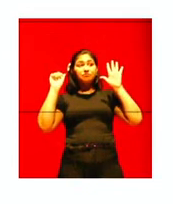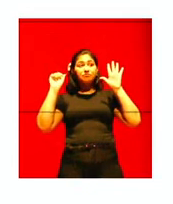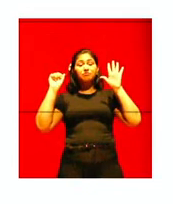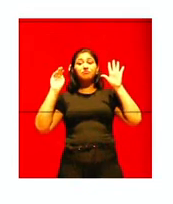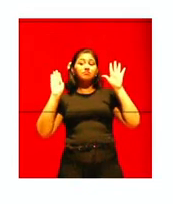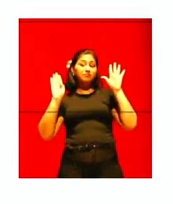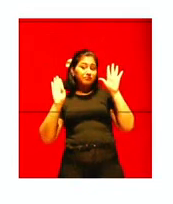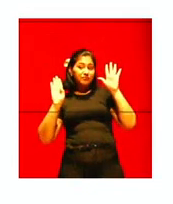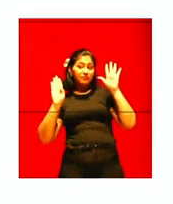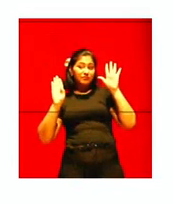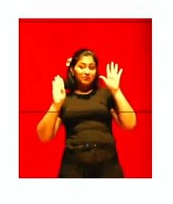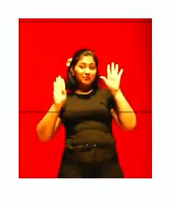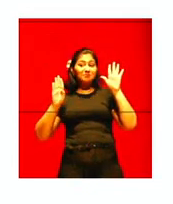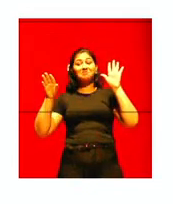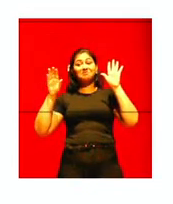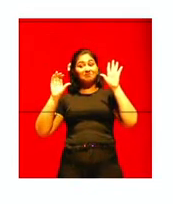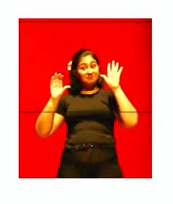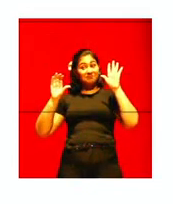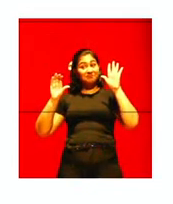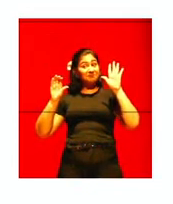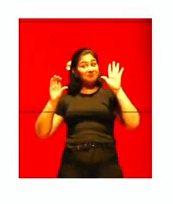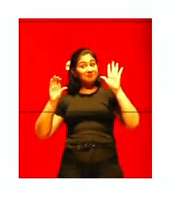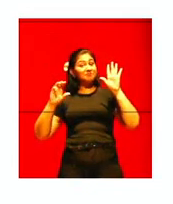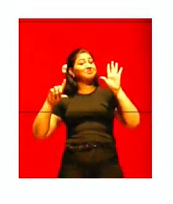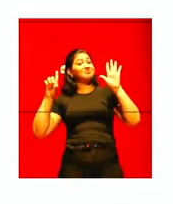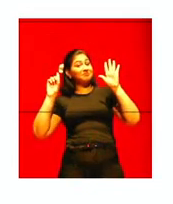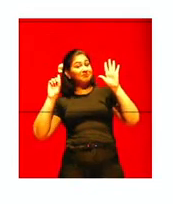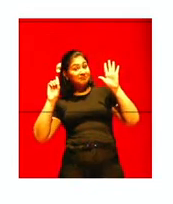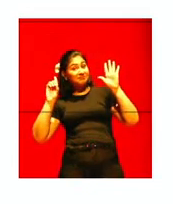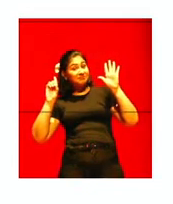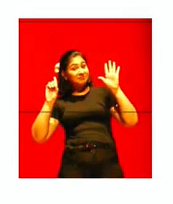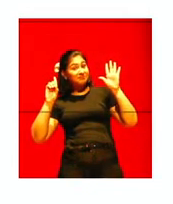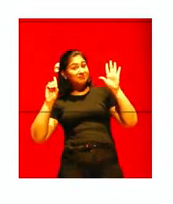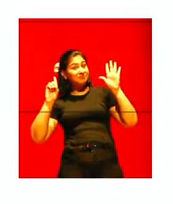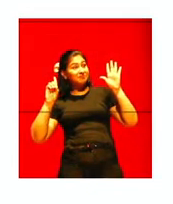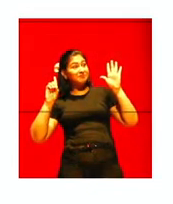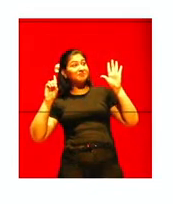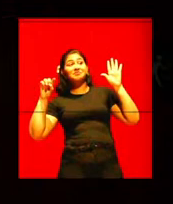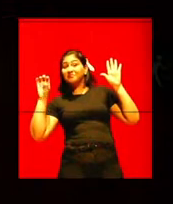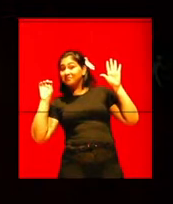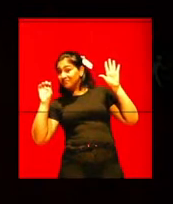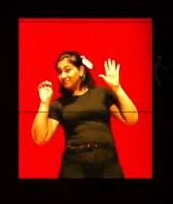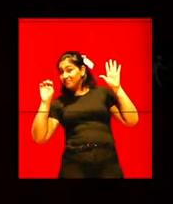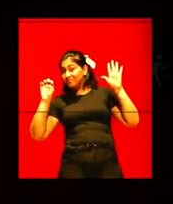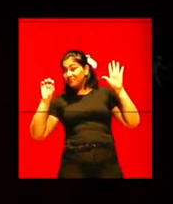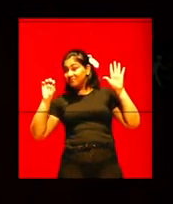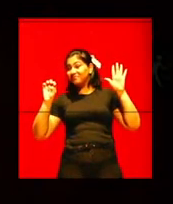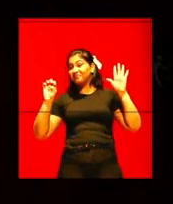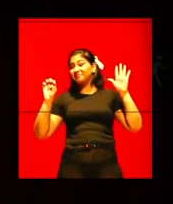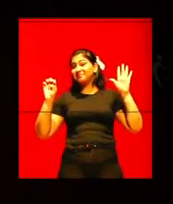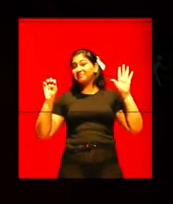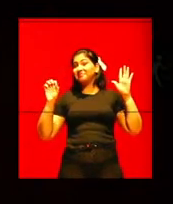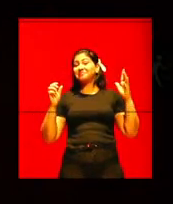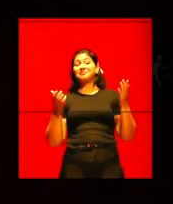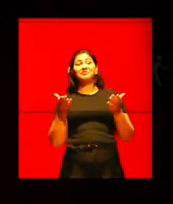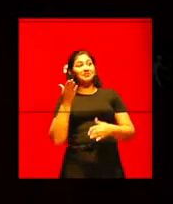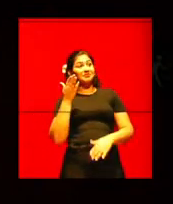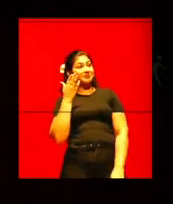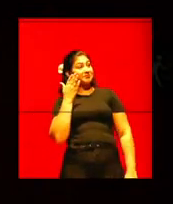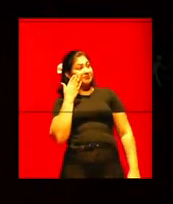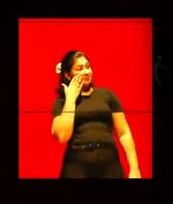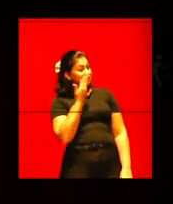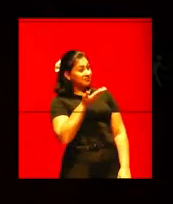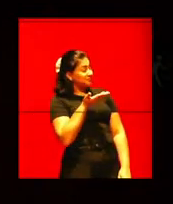B, letra C, letra D e letra E. Vamos à